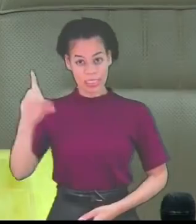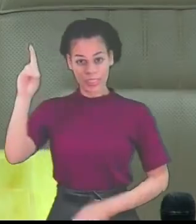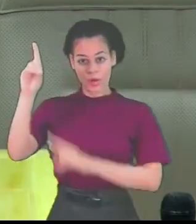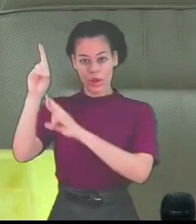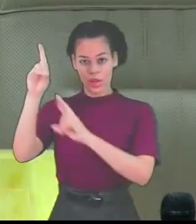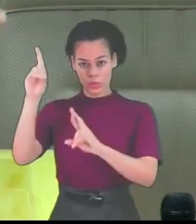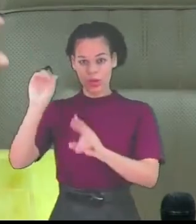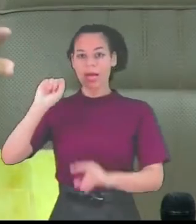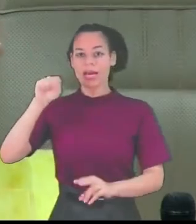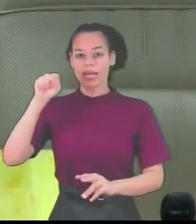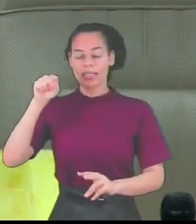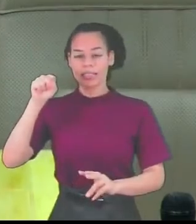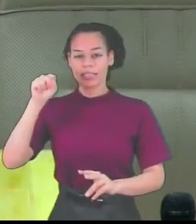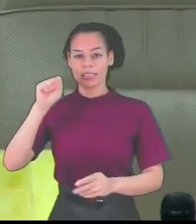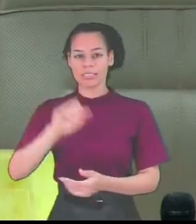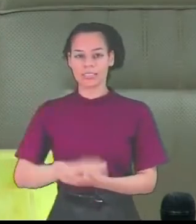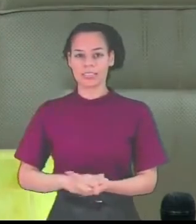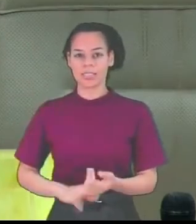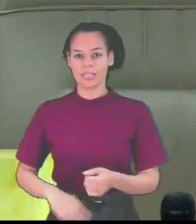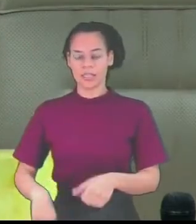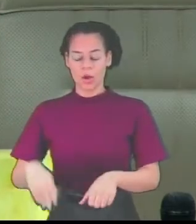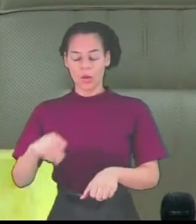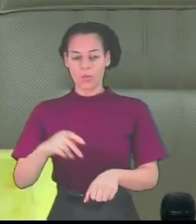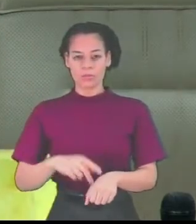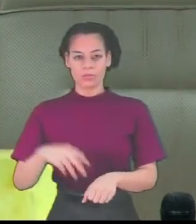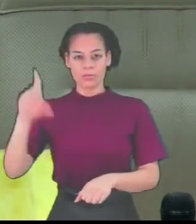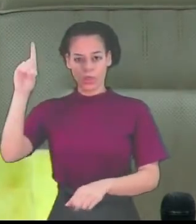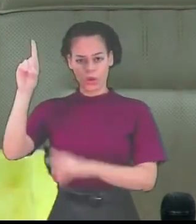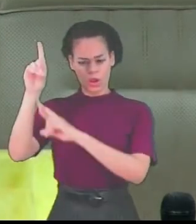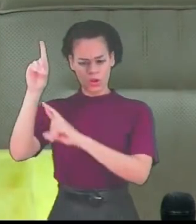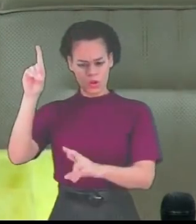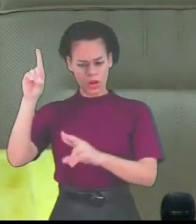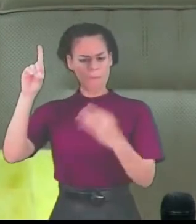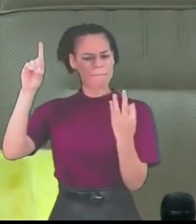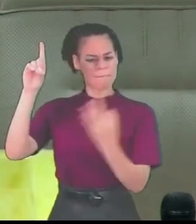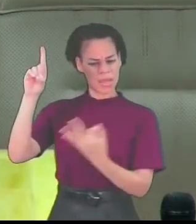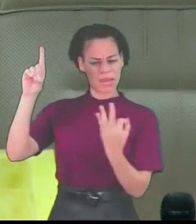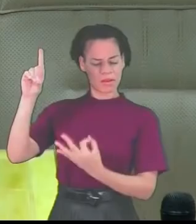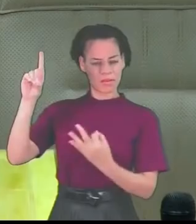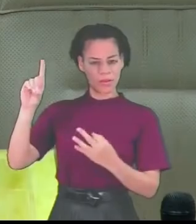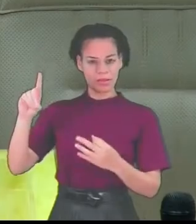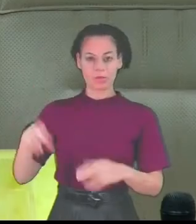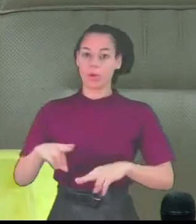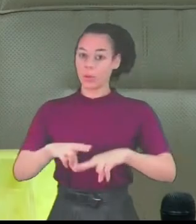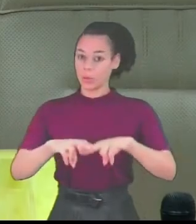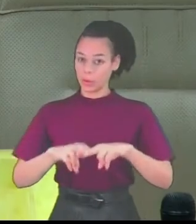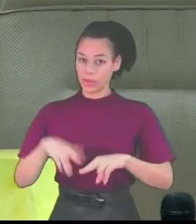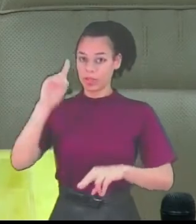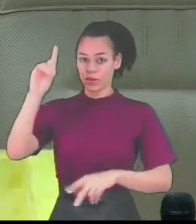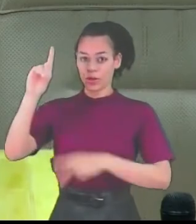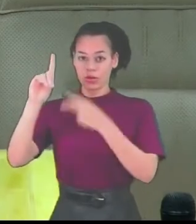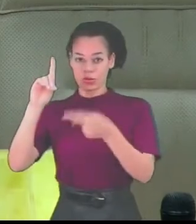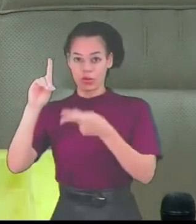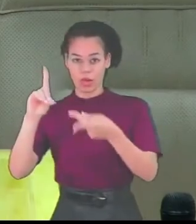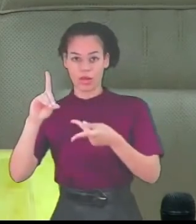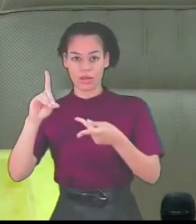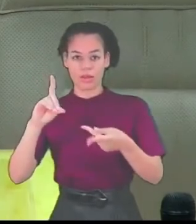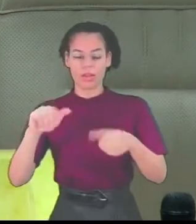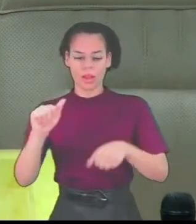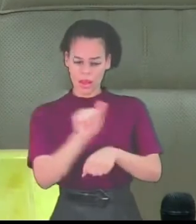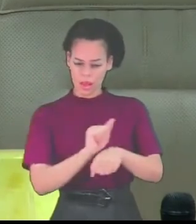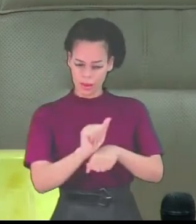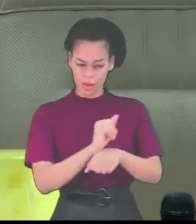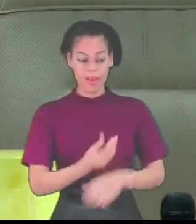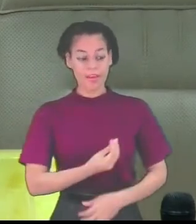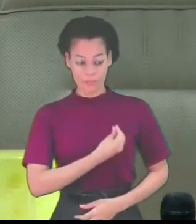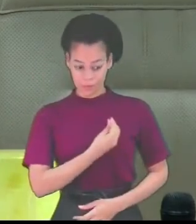responde a tome como perfeição por isso que Deus viciaram Abraão anda em